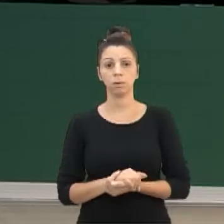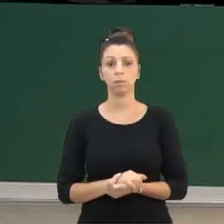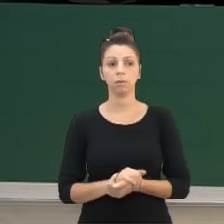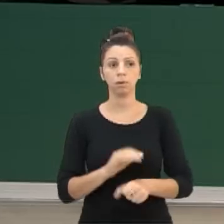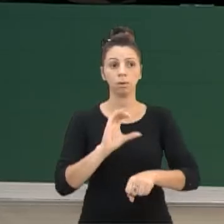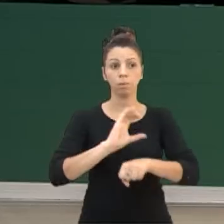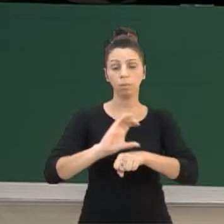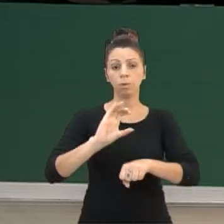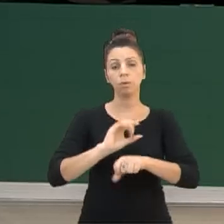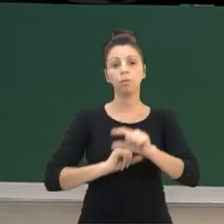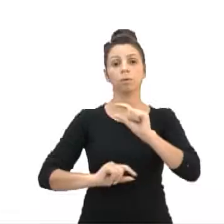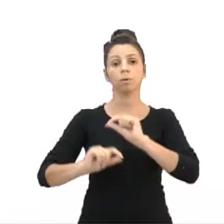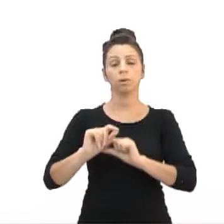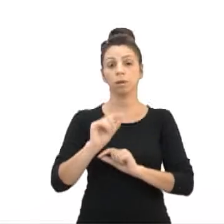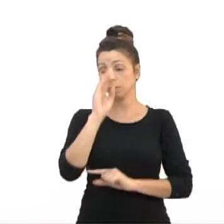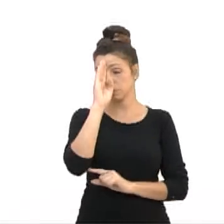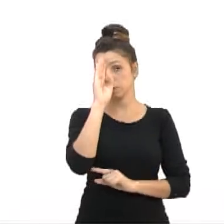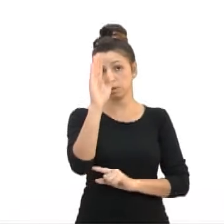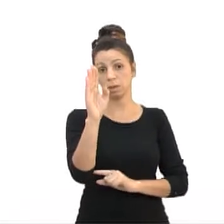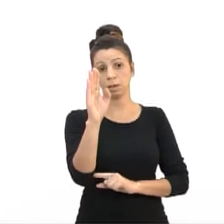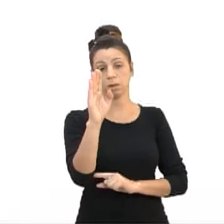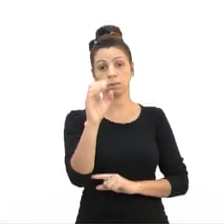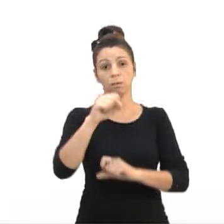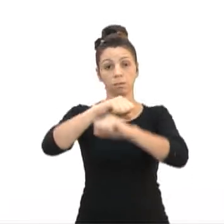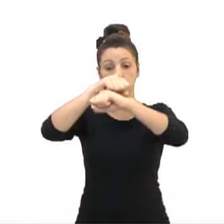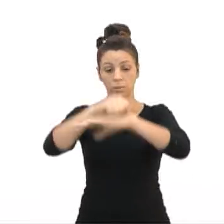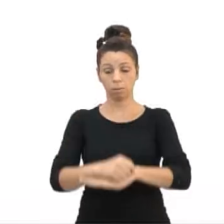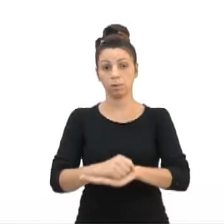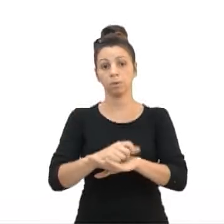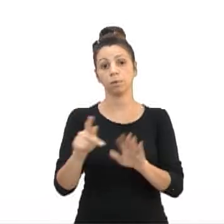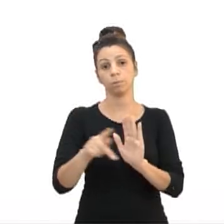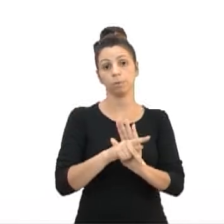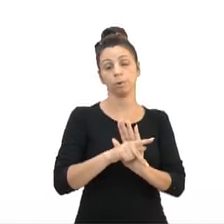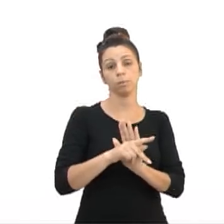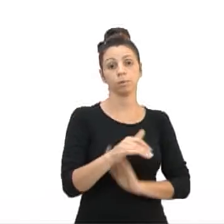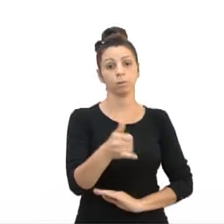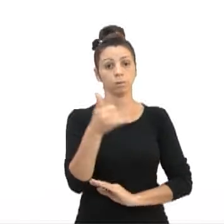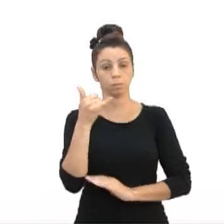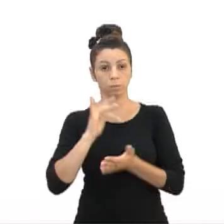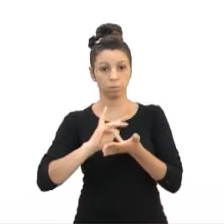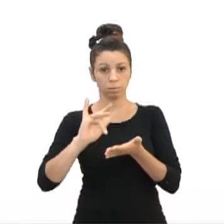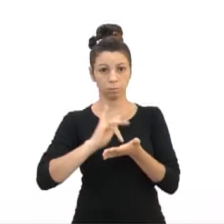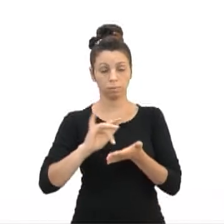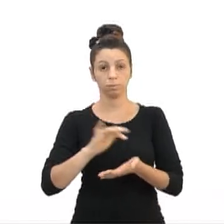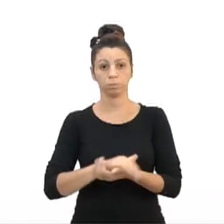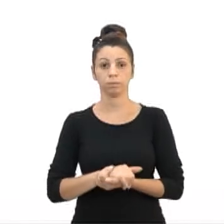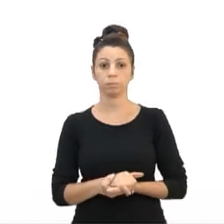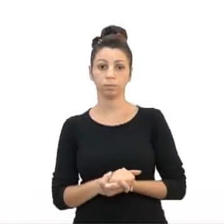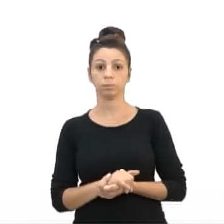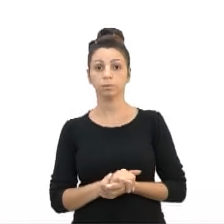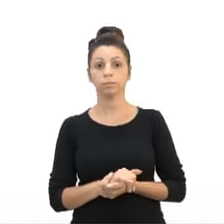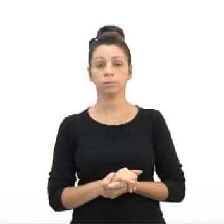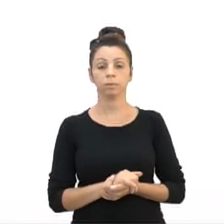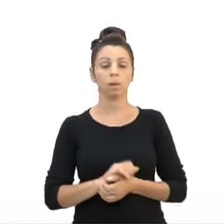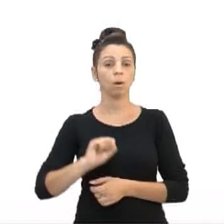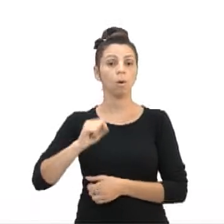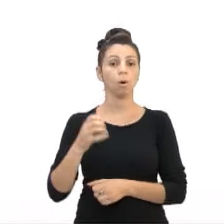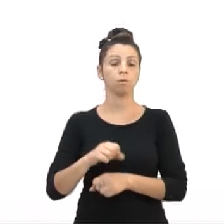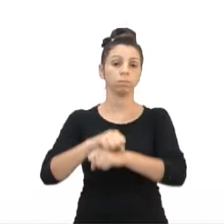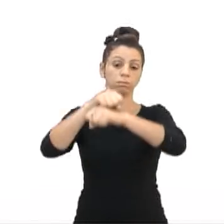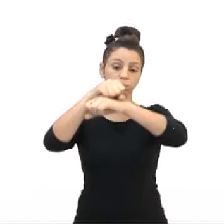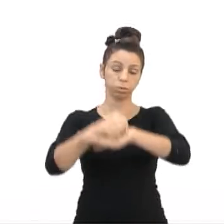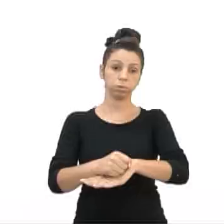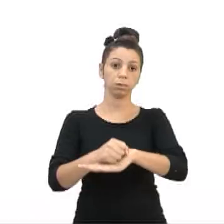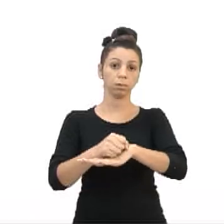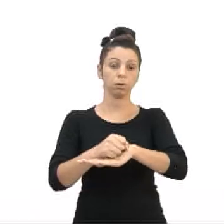permite escutar direto do aplicativo do celular, o agregador de podcasts, ou baixar para